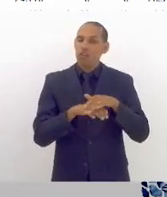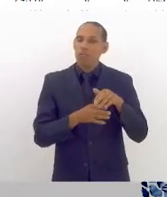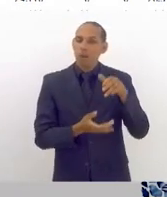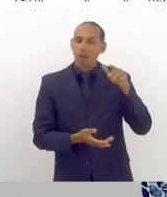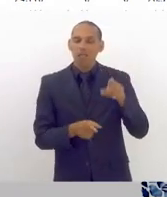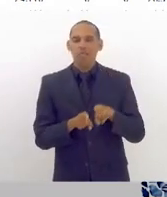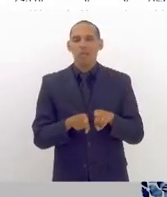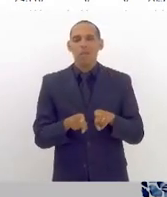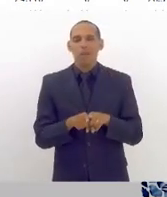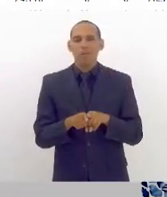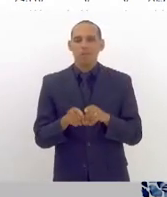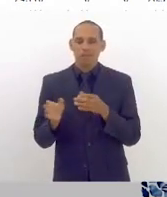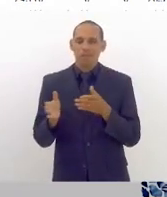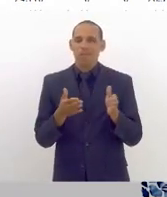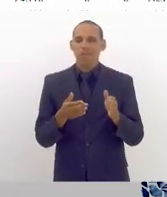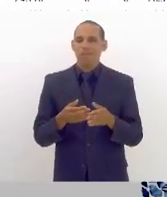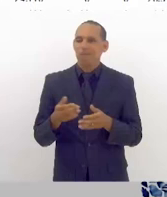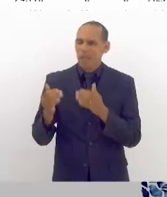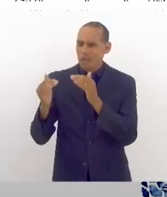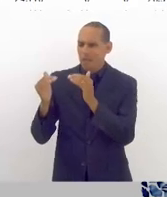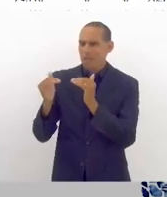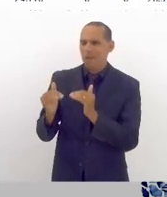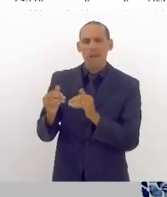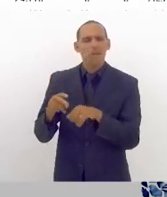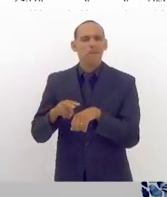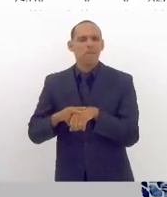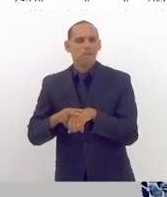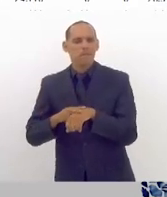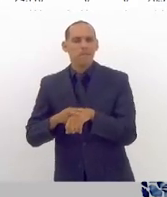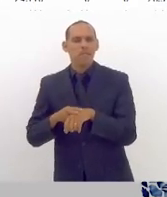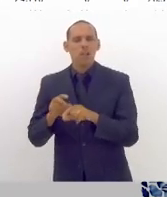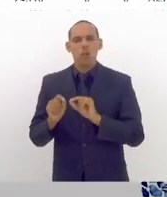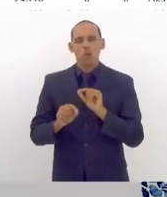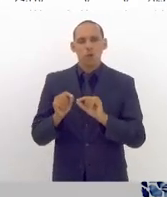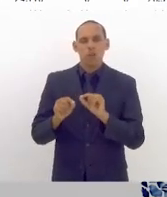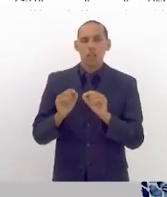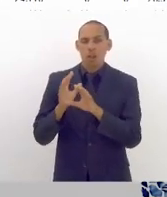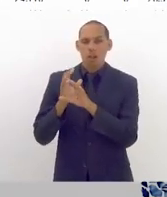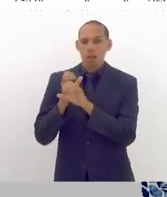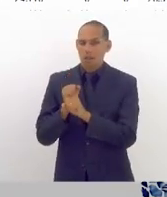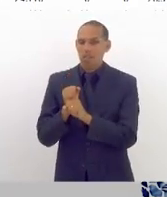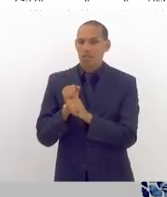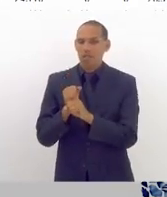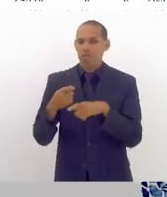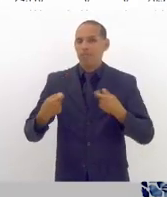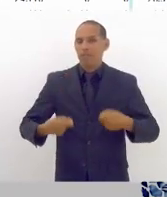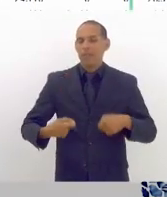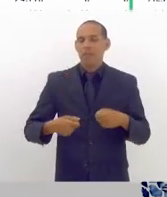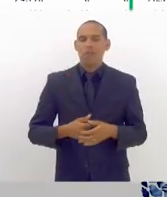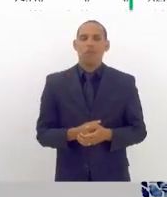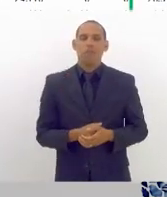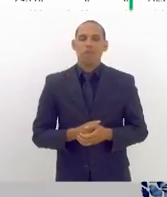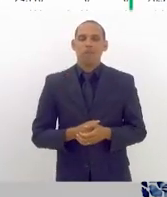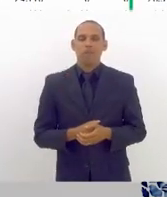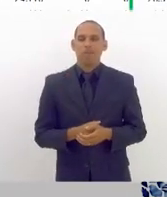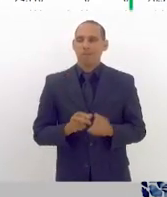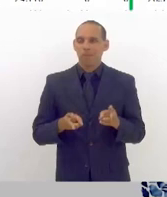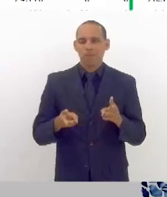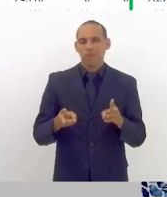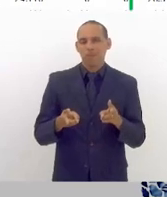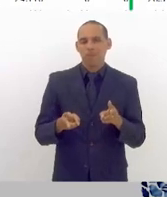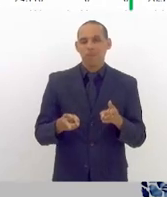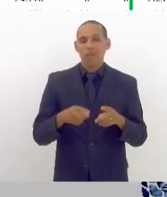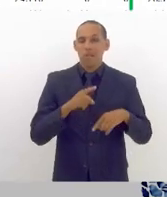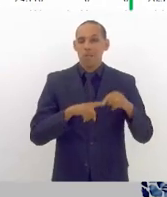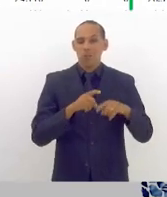seguindo embaixo ali em verde a gente vai ter o total desses componentes da demanda seguindo o total